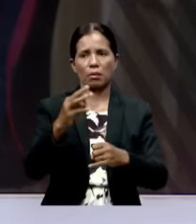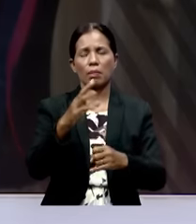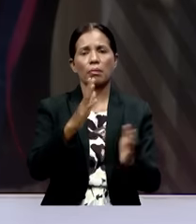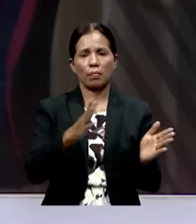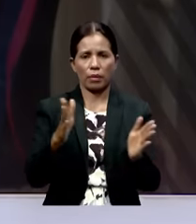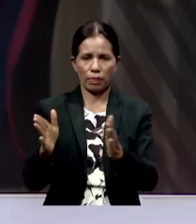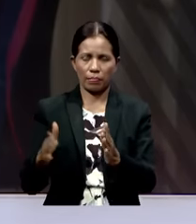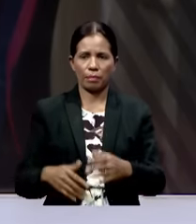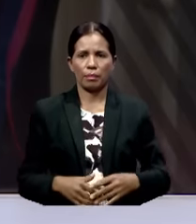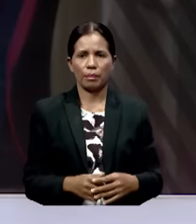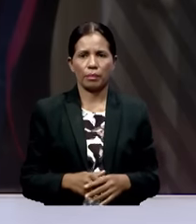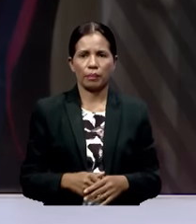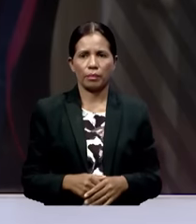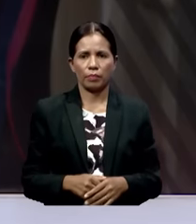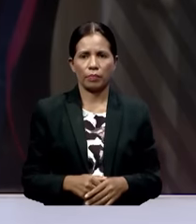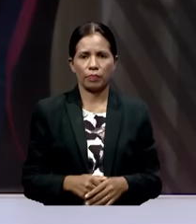na.